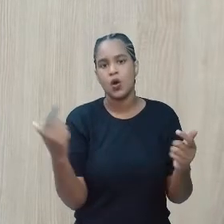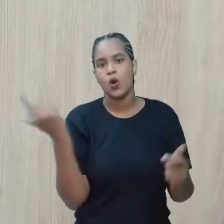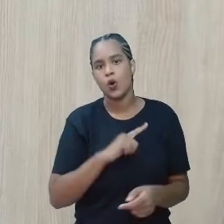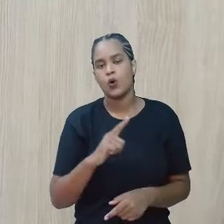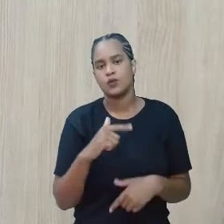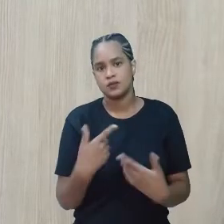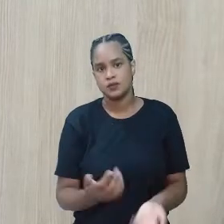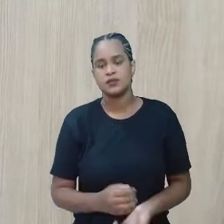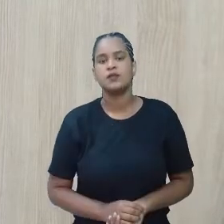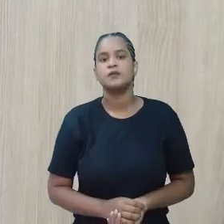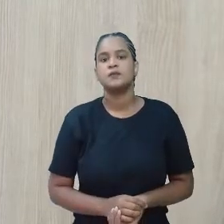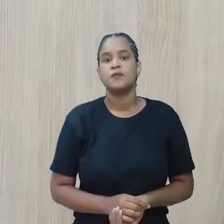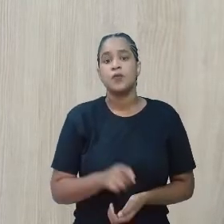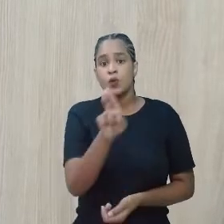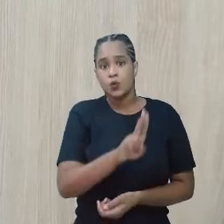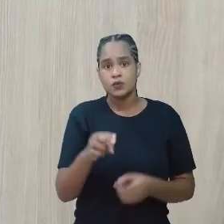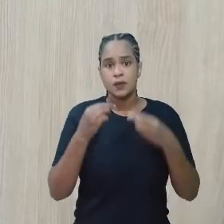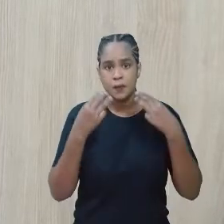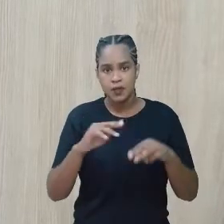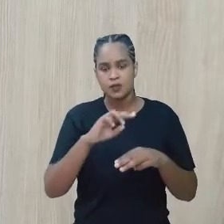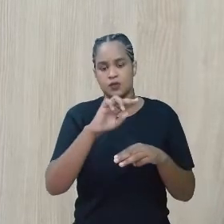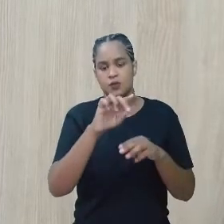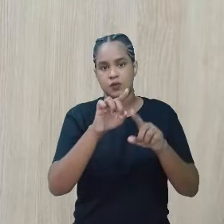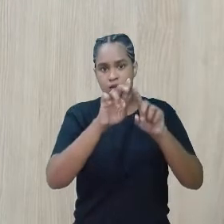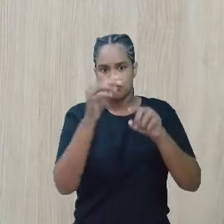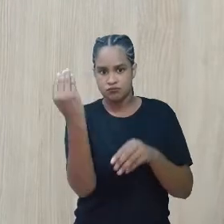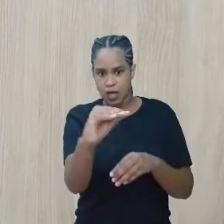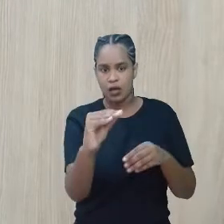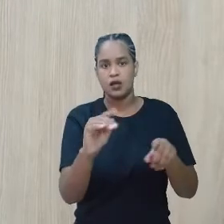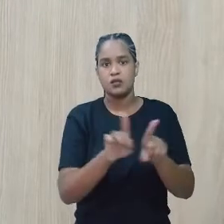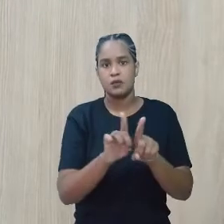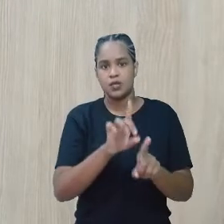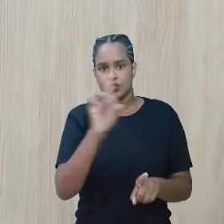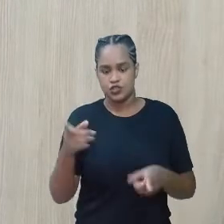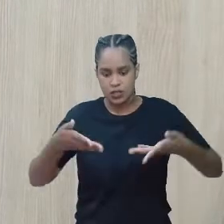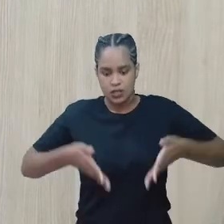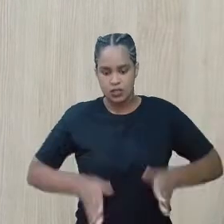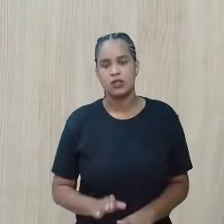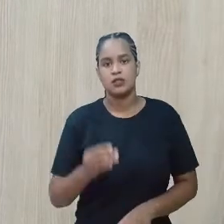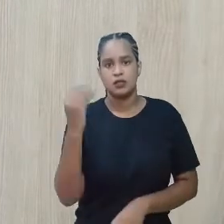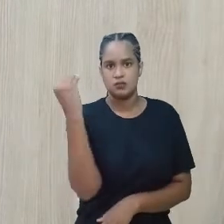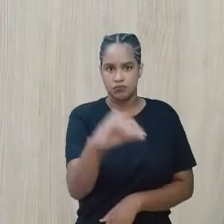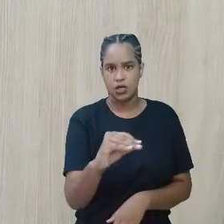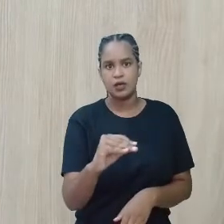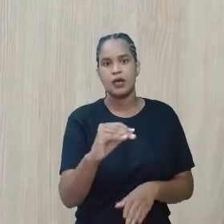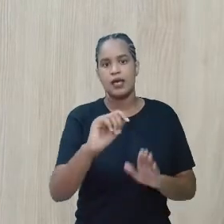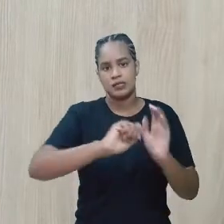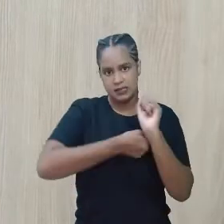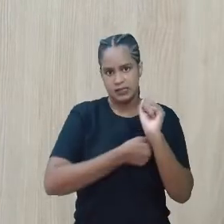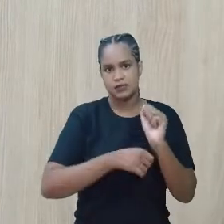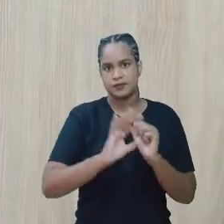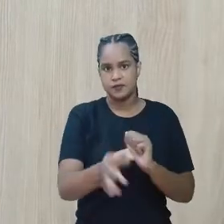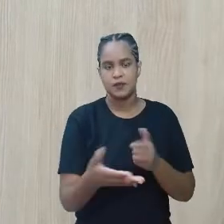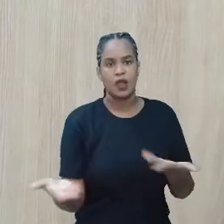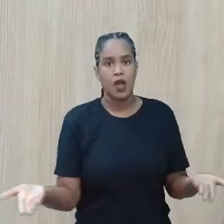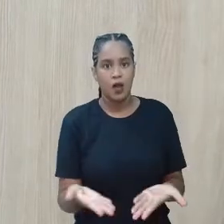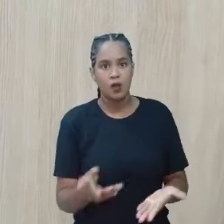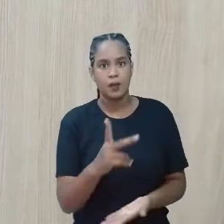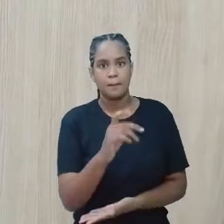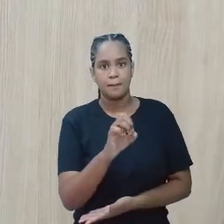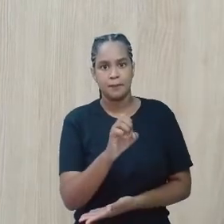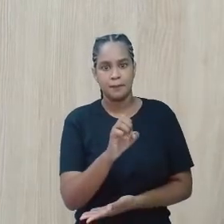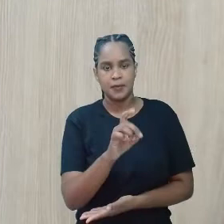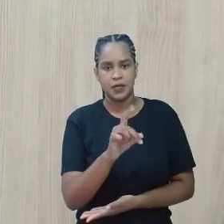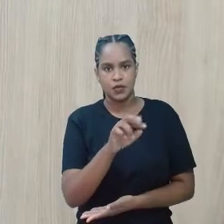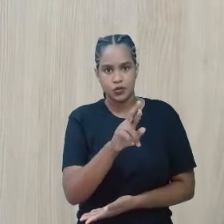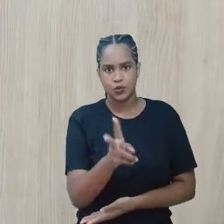aplicativo e acessa com a sua matrícula sendo o login e a sua data de aniversário sendo a sua senha, tá bom? Eu vou passar aqui para Pedro para não me estender